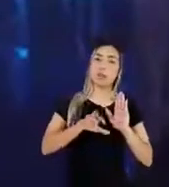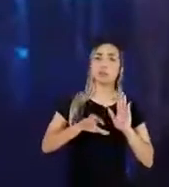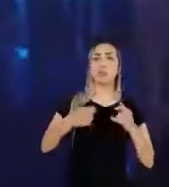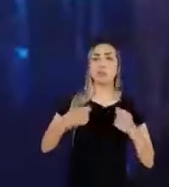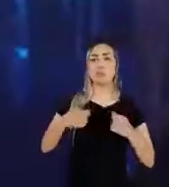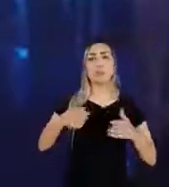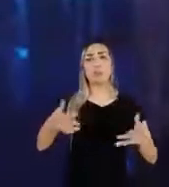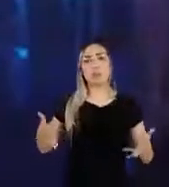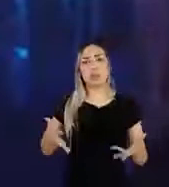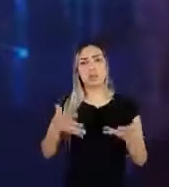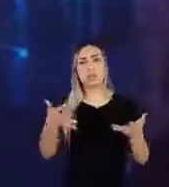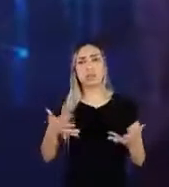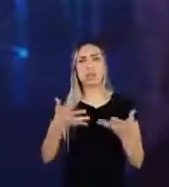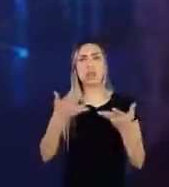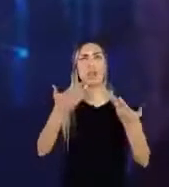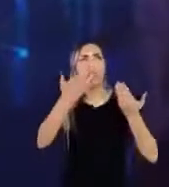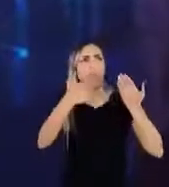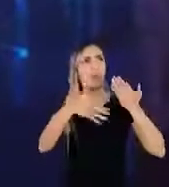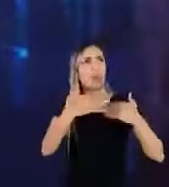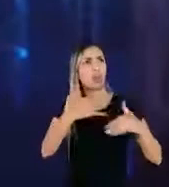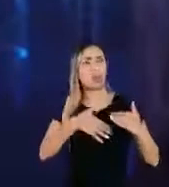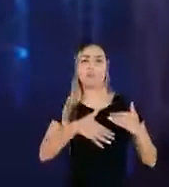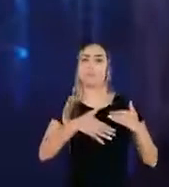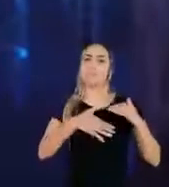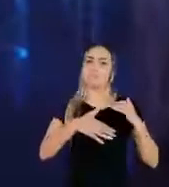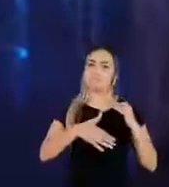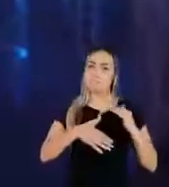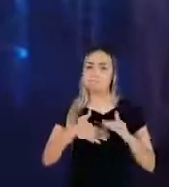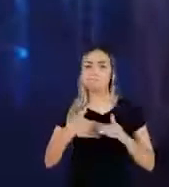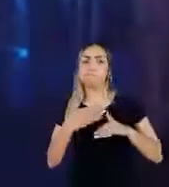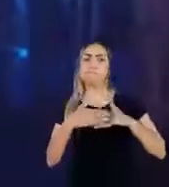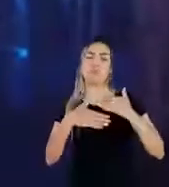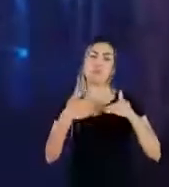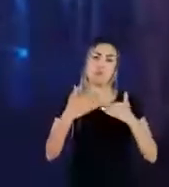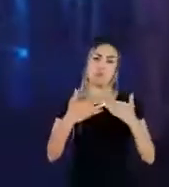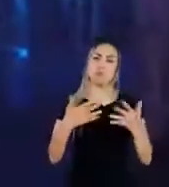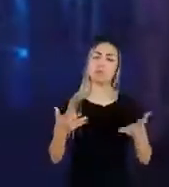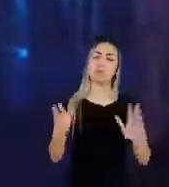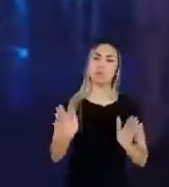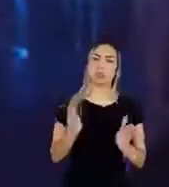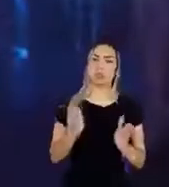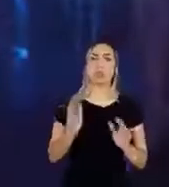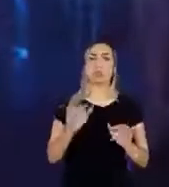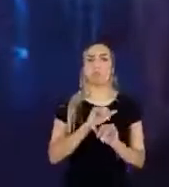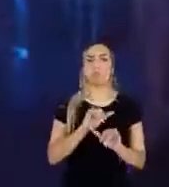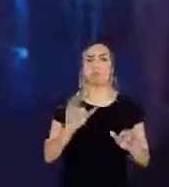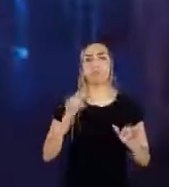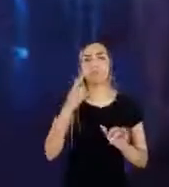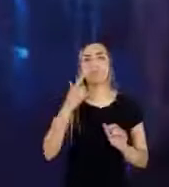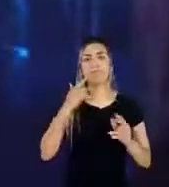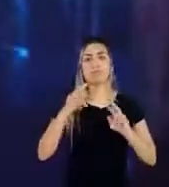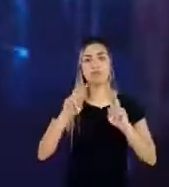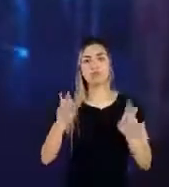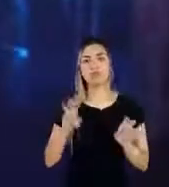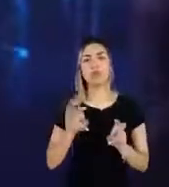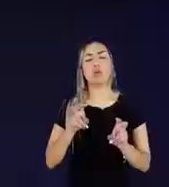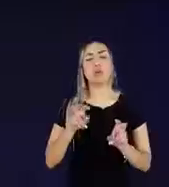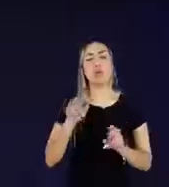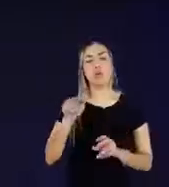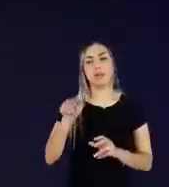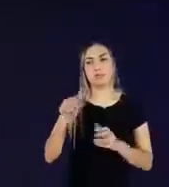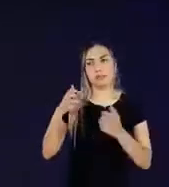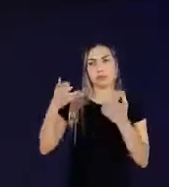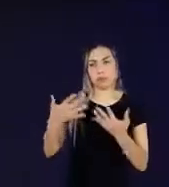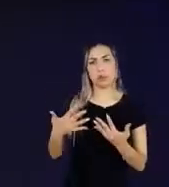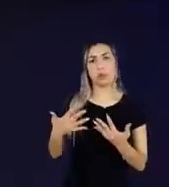Estimular não no retrocesso. Eu acho, inclusive, para as fontes que já estão estabilizadas, né, essa questão do subsídio que você muito bem colocou, Estela, ela tem que